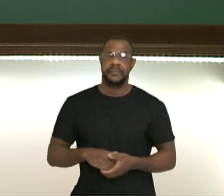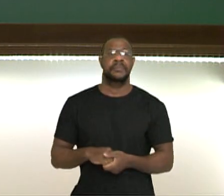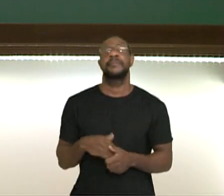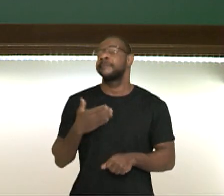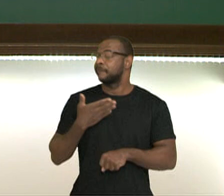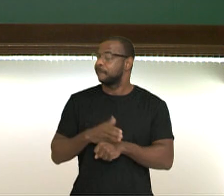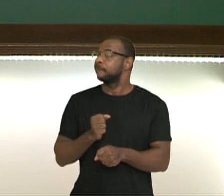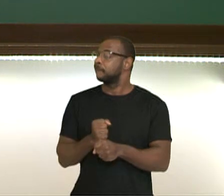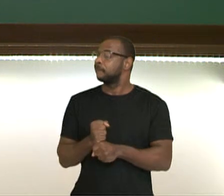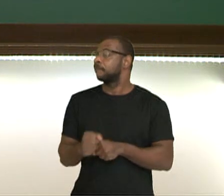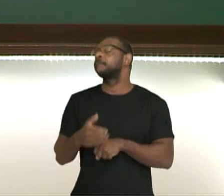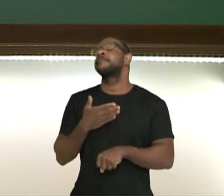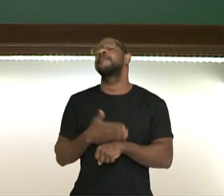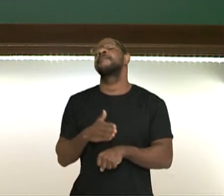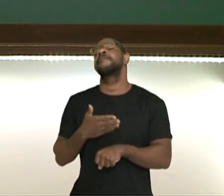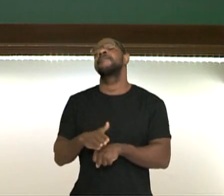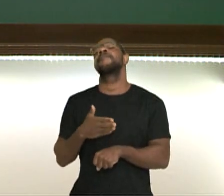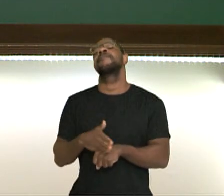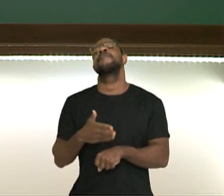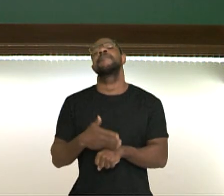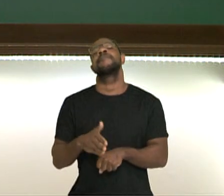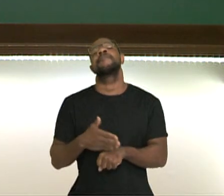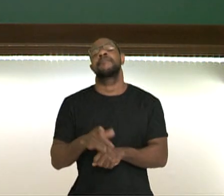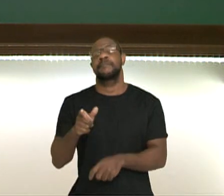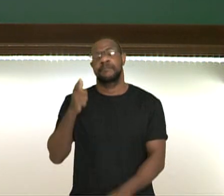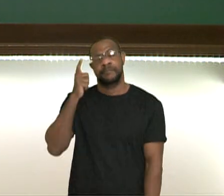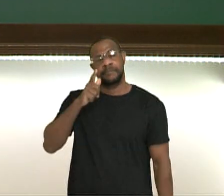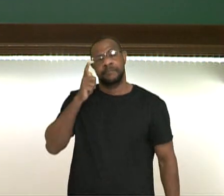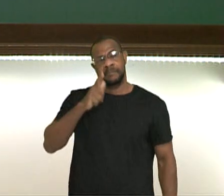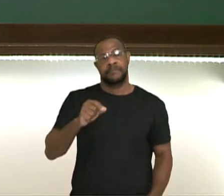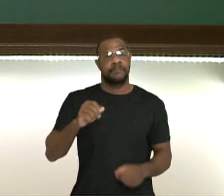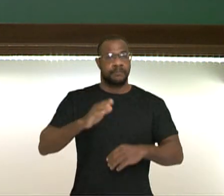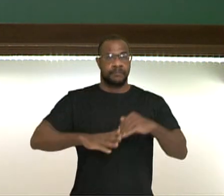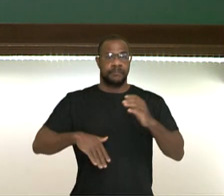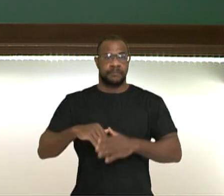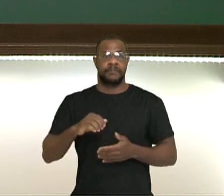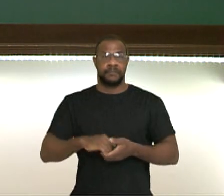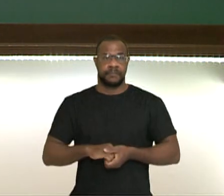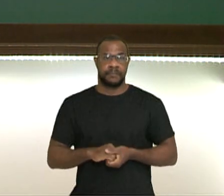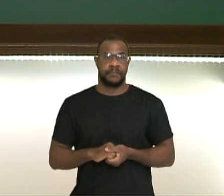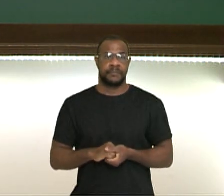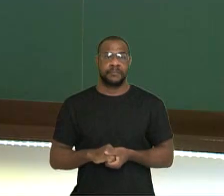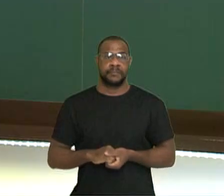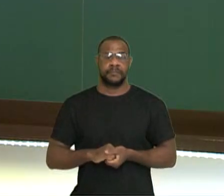de treino, né? Muito treino para conseguir ser um profissional.